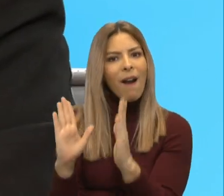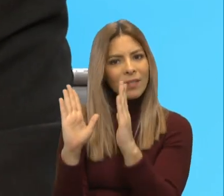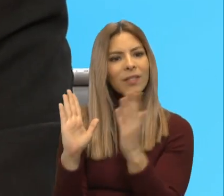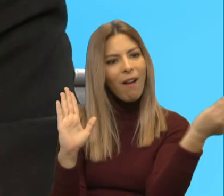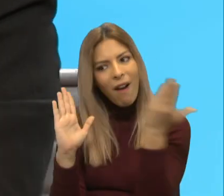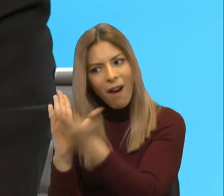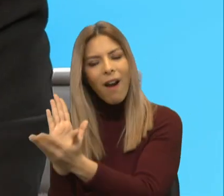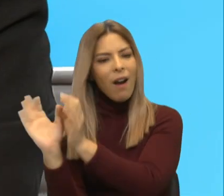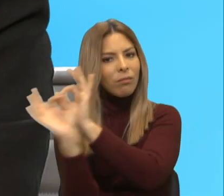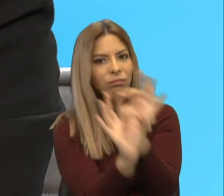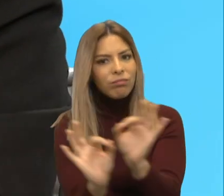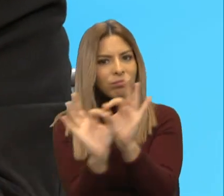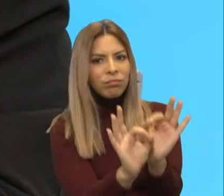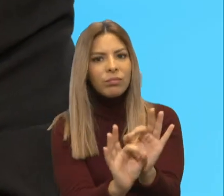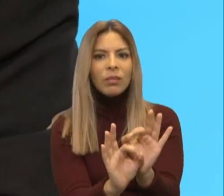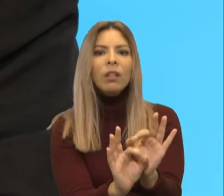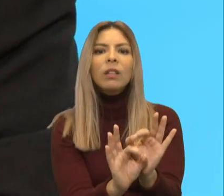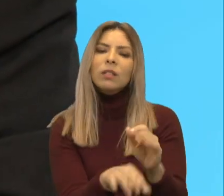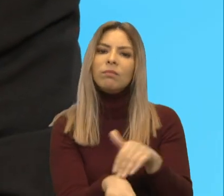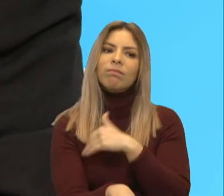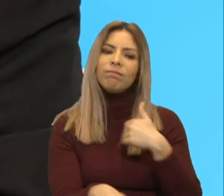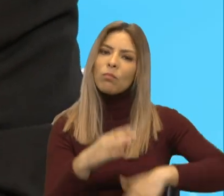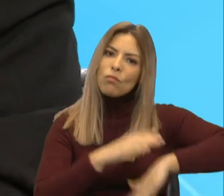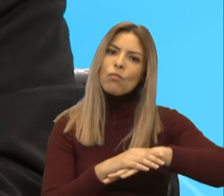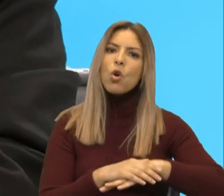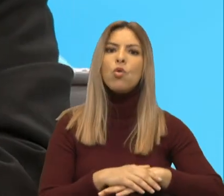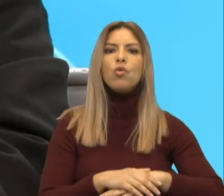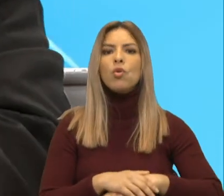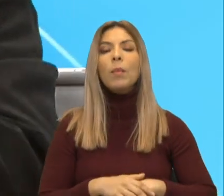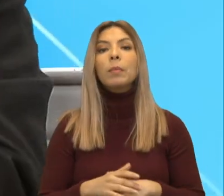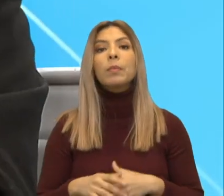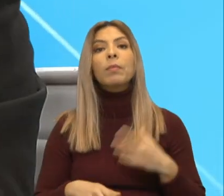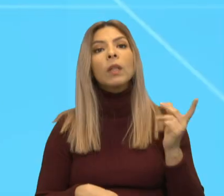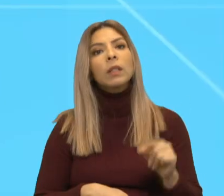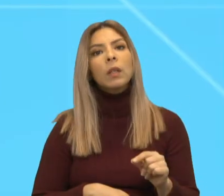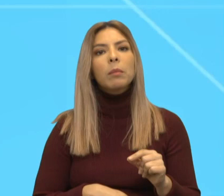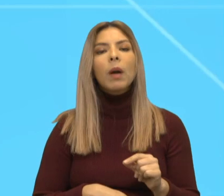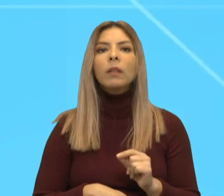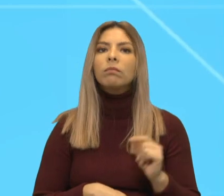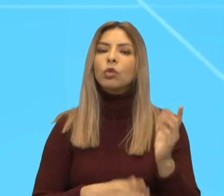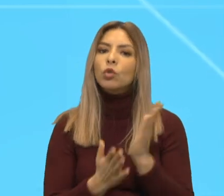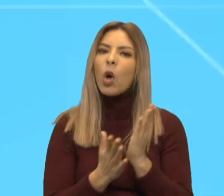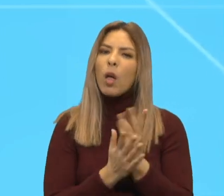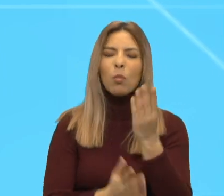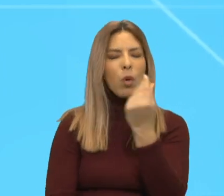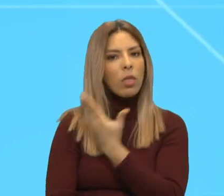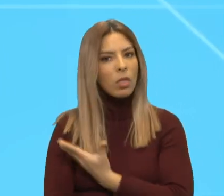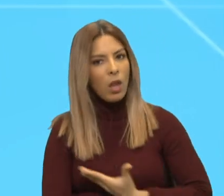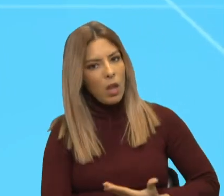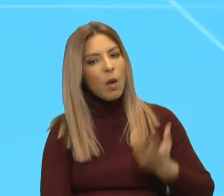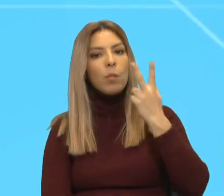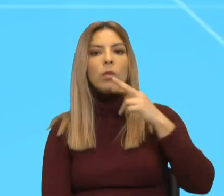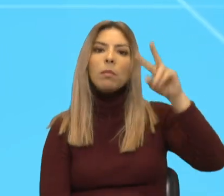reabilitação dos jovens, com bons resultados. Também no Boroma, uma escola antiga, uma das mais antigas de Moçambique,